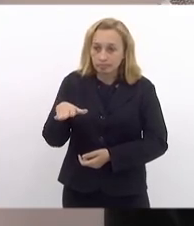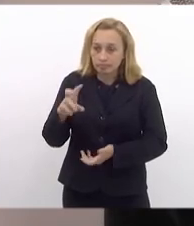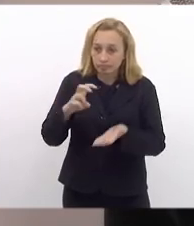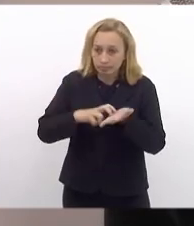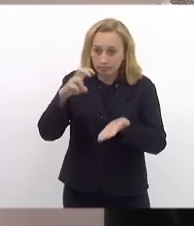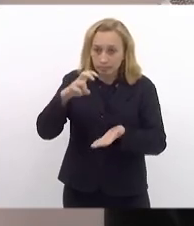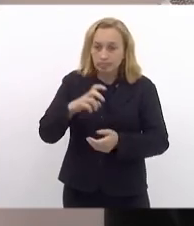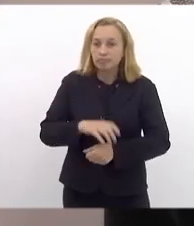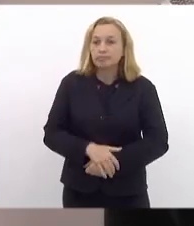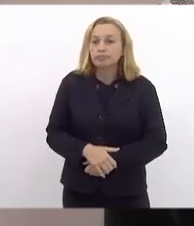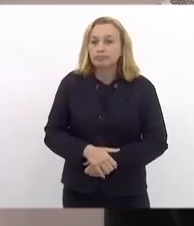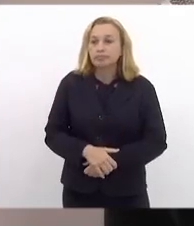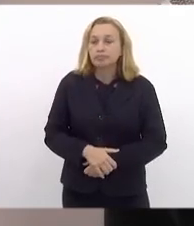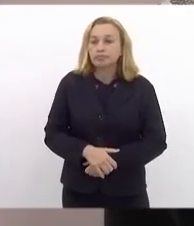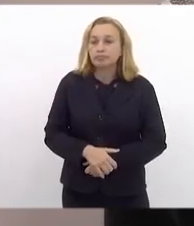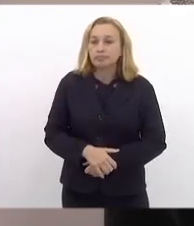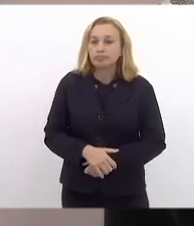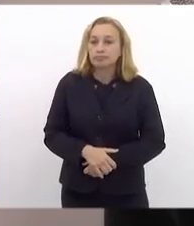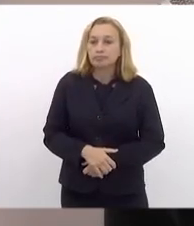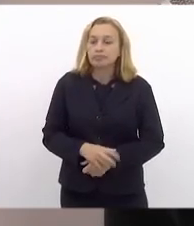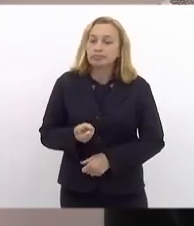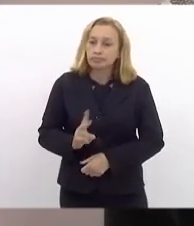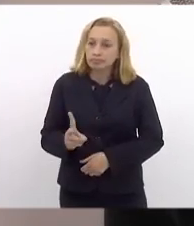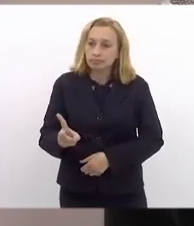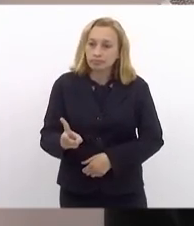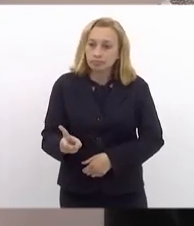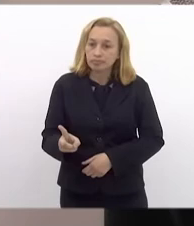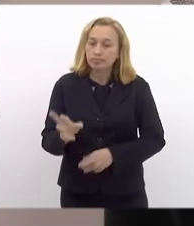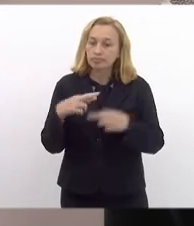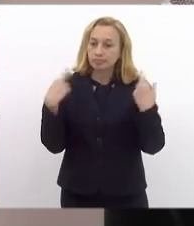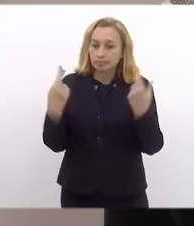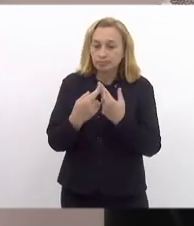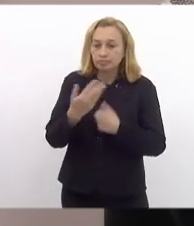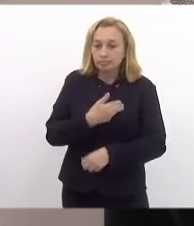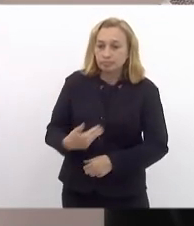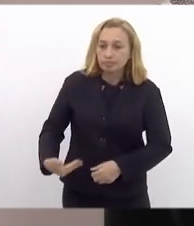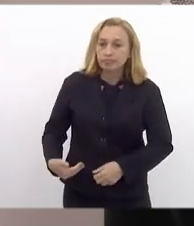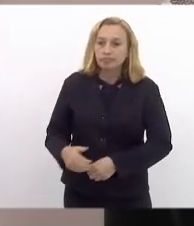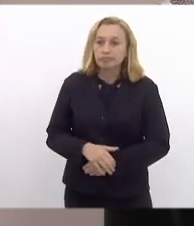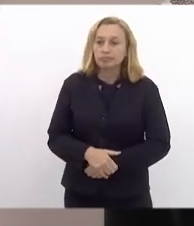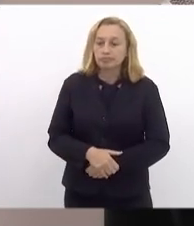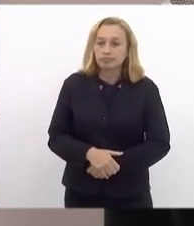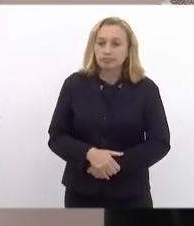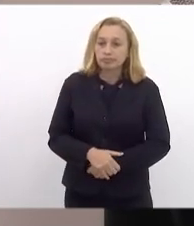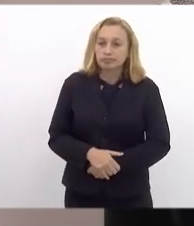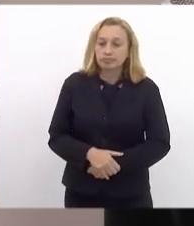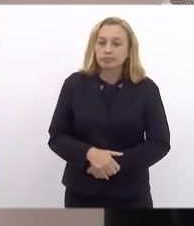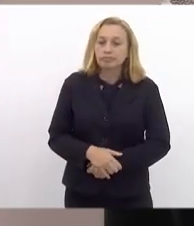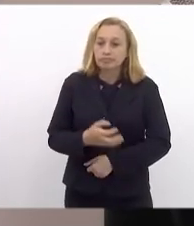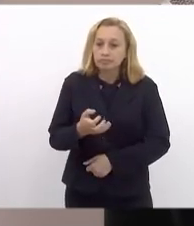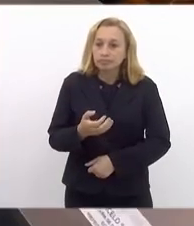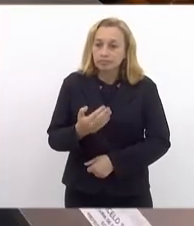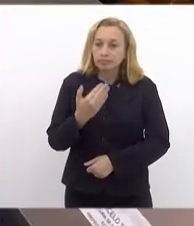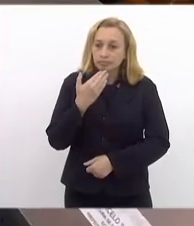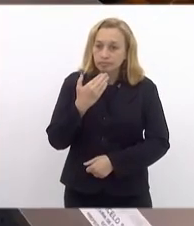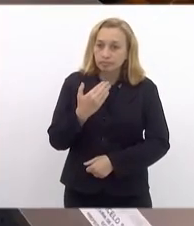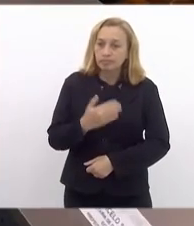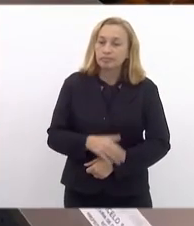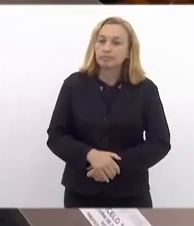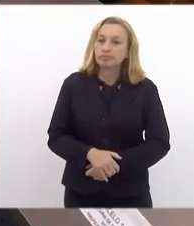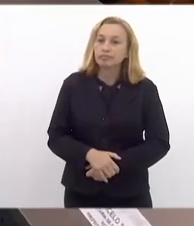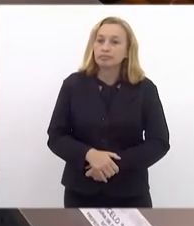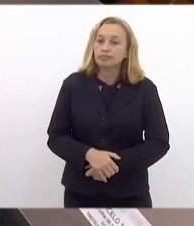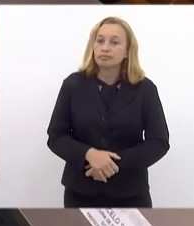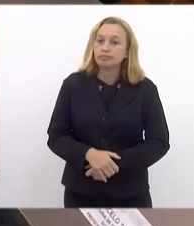da manhã a gente dá continuidade essa audiência pública e queria estender